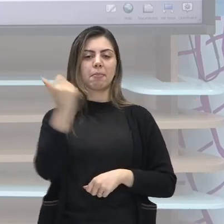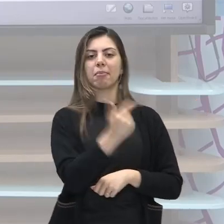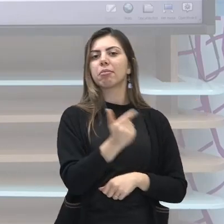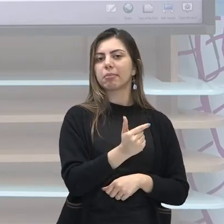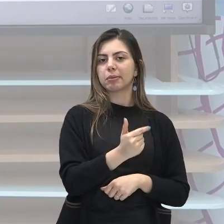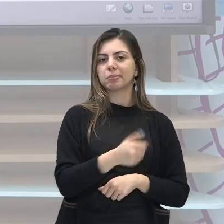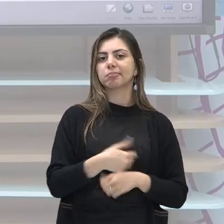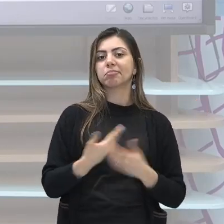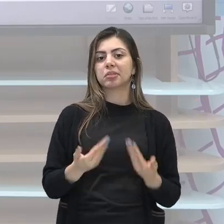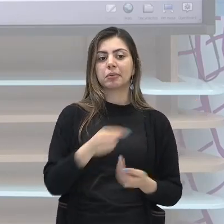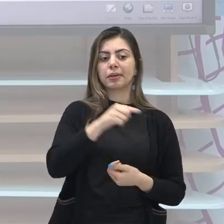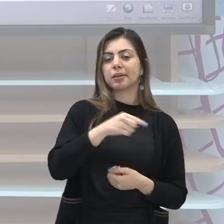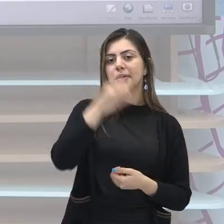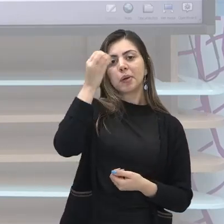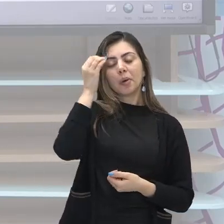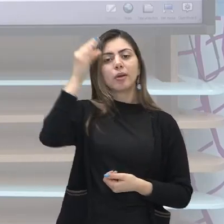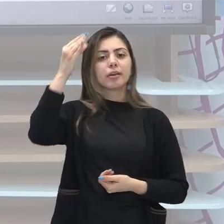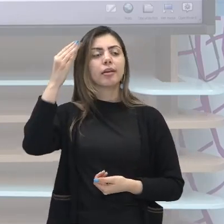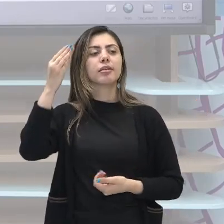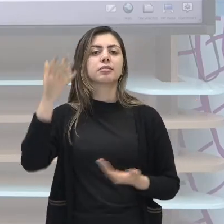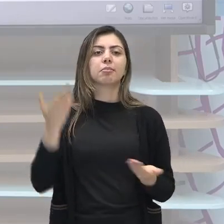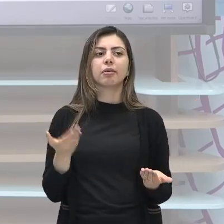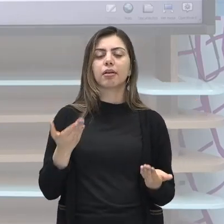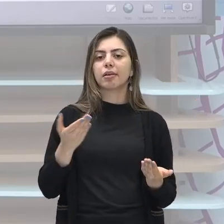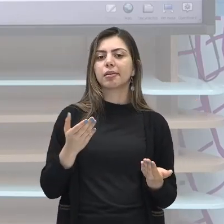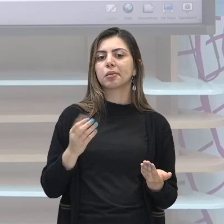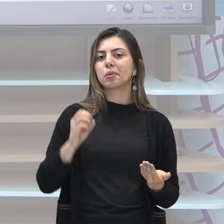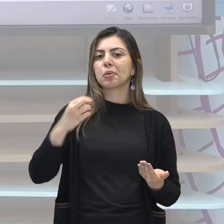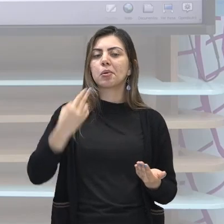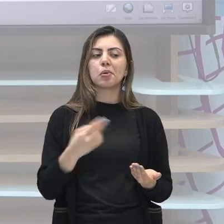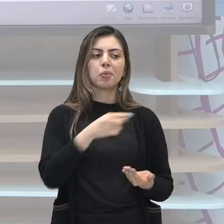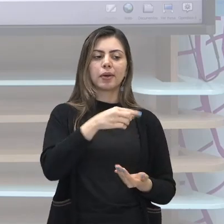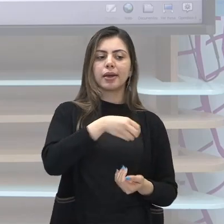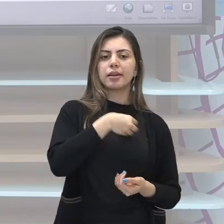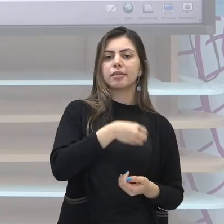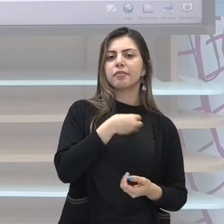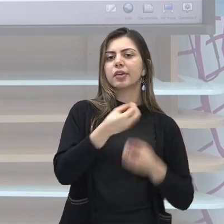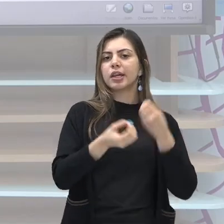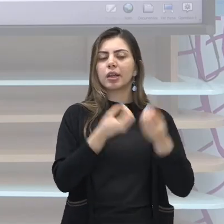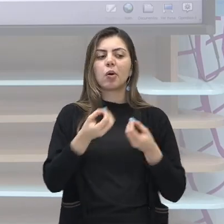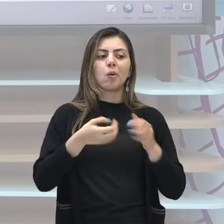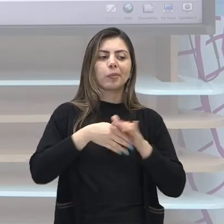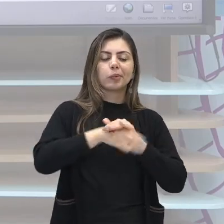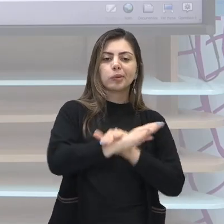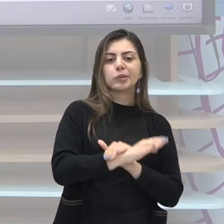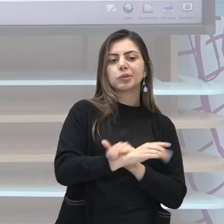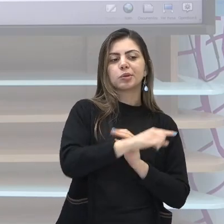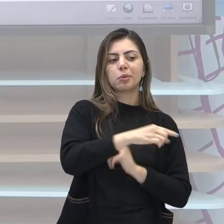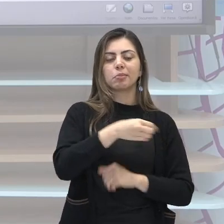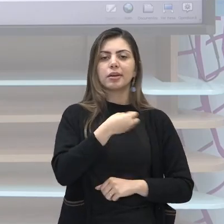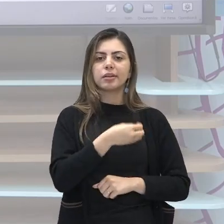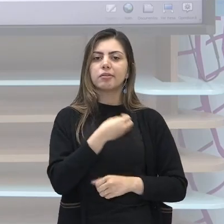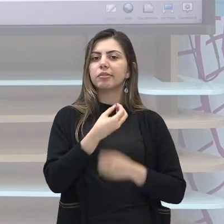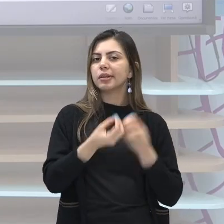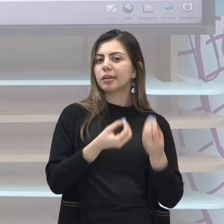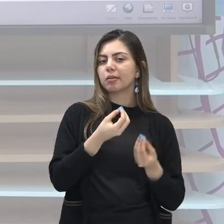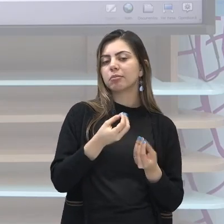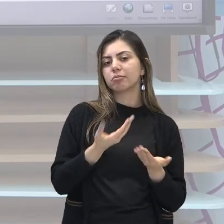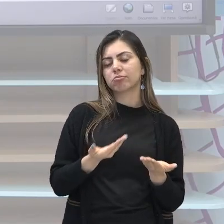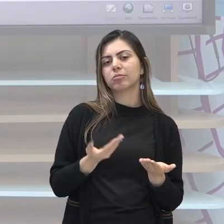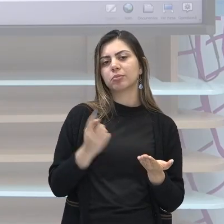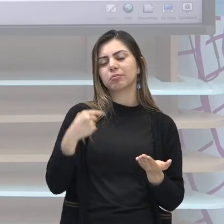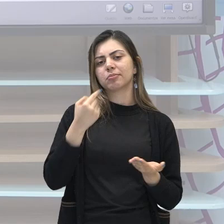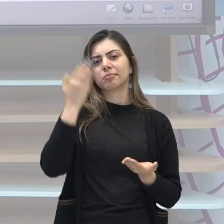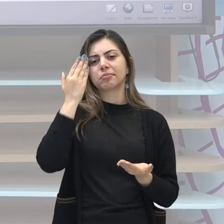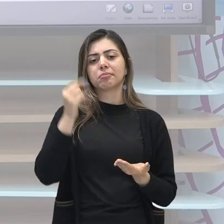Os conhecimentos desses povos, o modo de vida com que esses povos viviam, porque